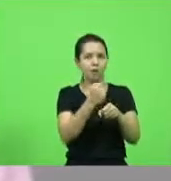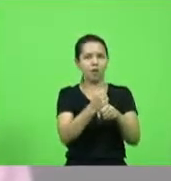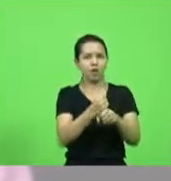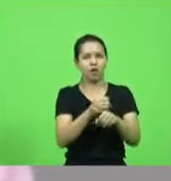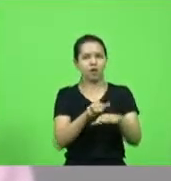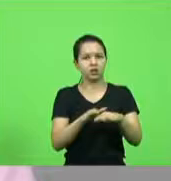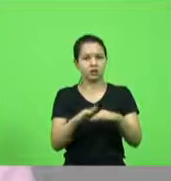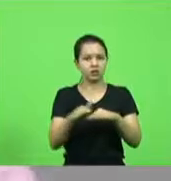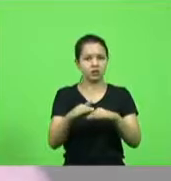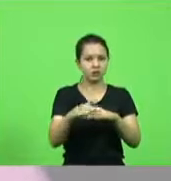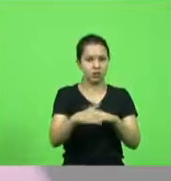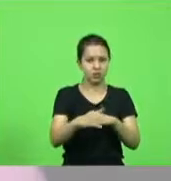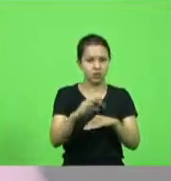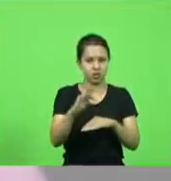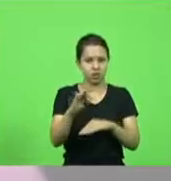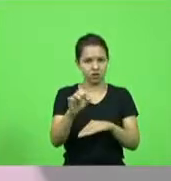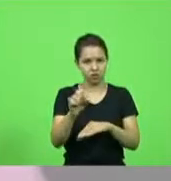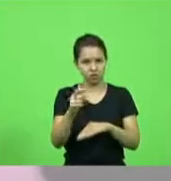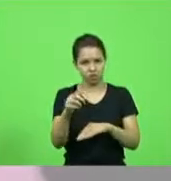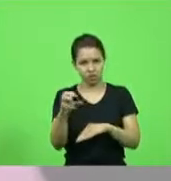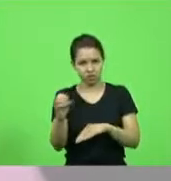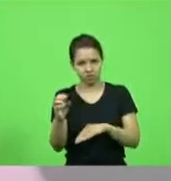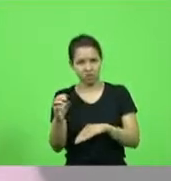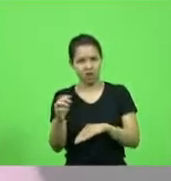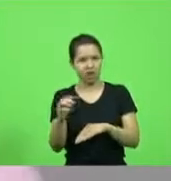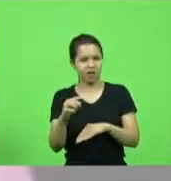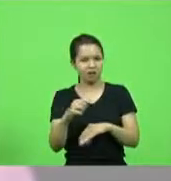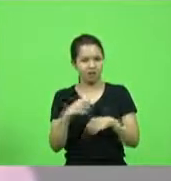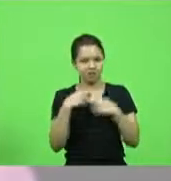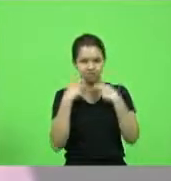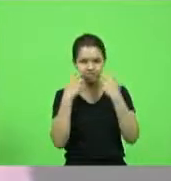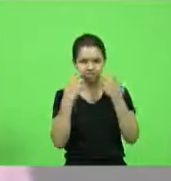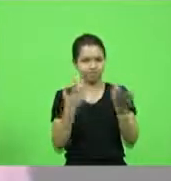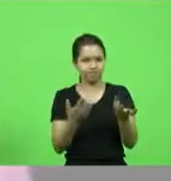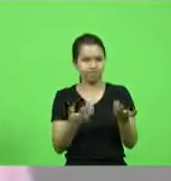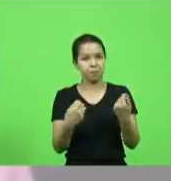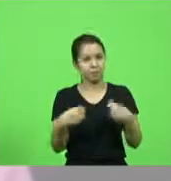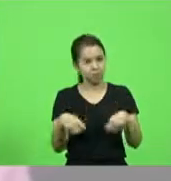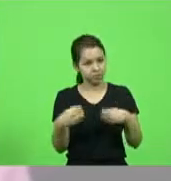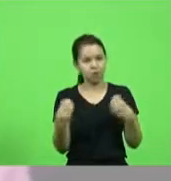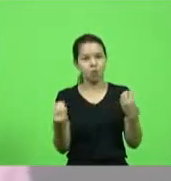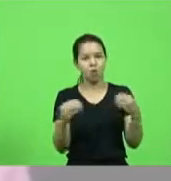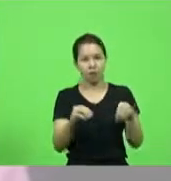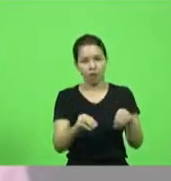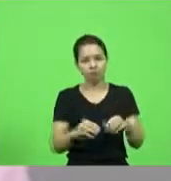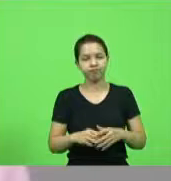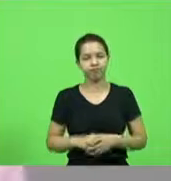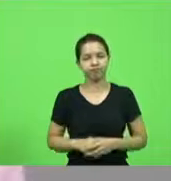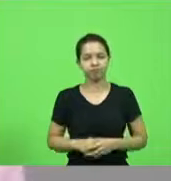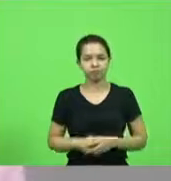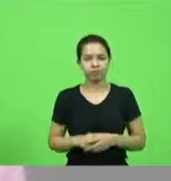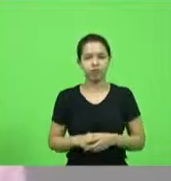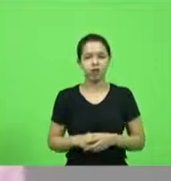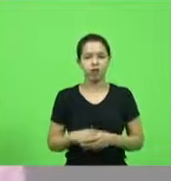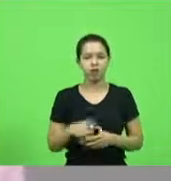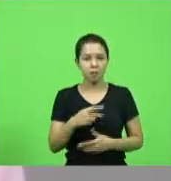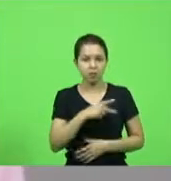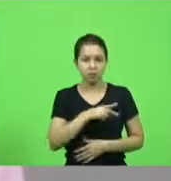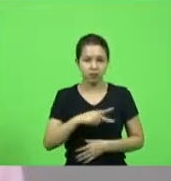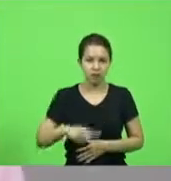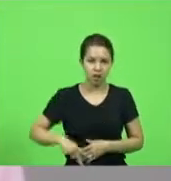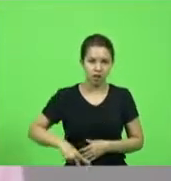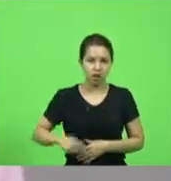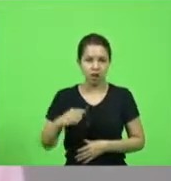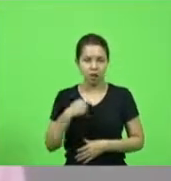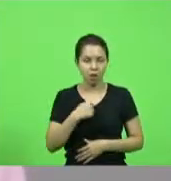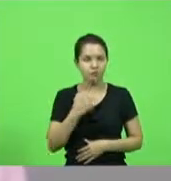Cedro, né, e que precisa colocar. Senhor presidente, gostaria de pedir que o senhor solicitasse a